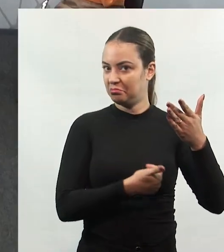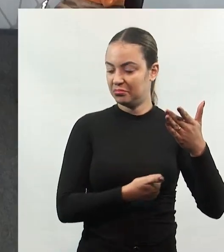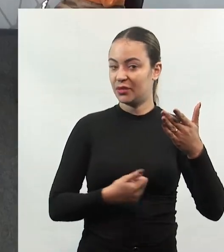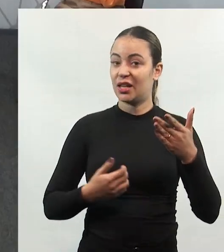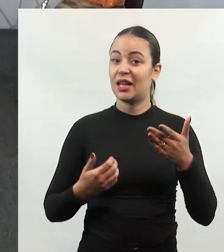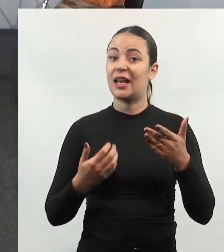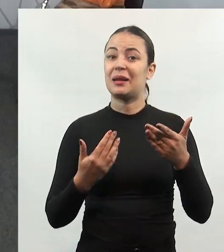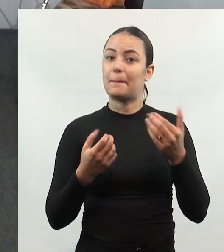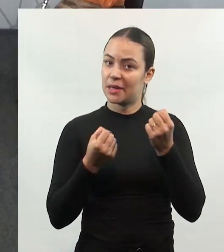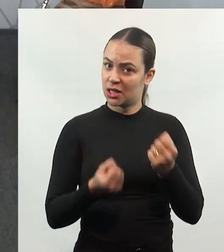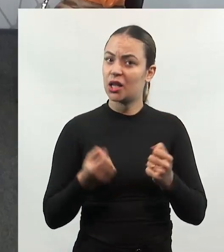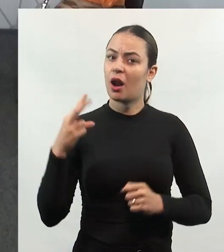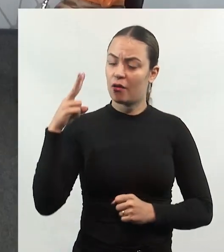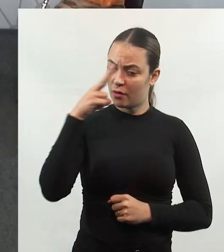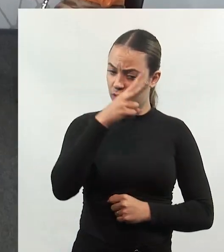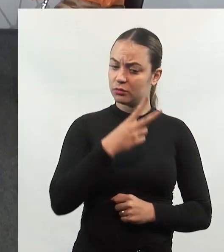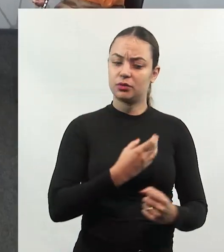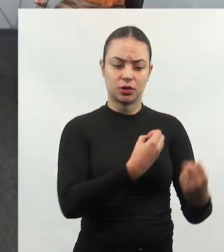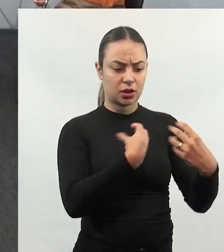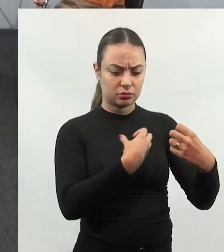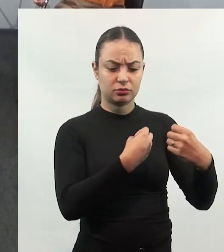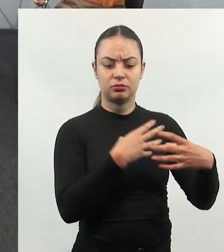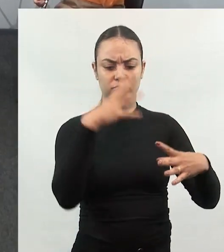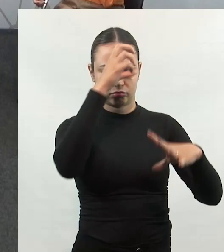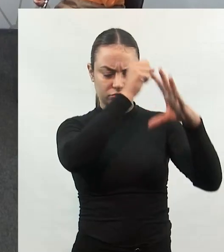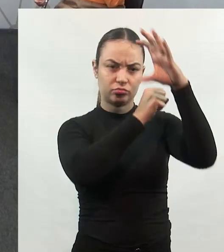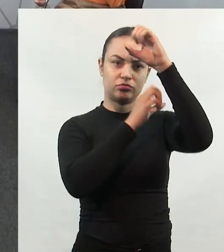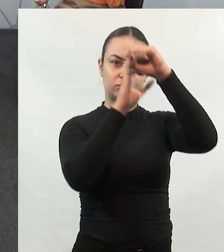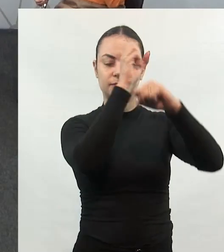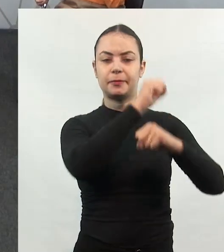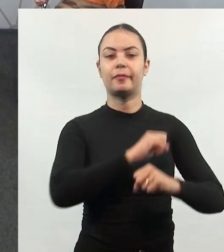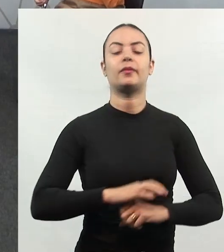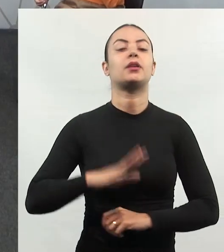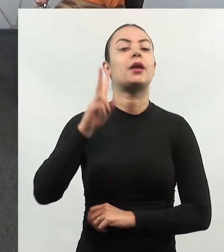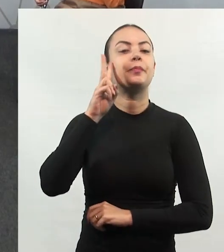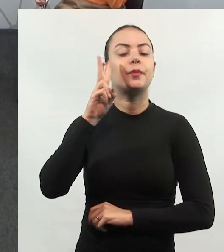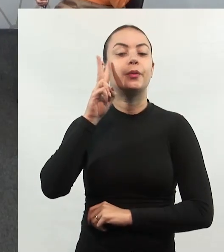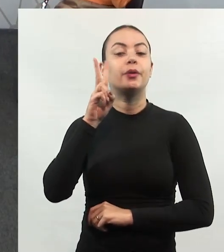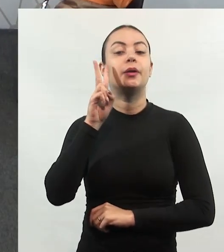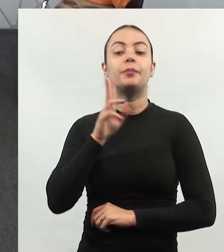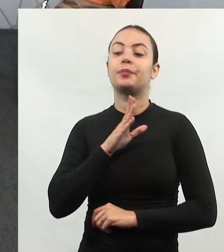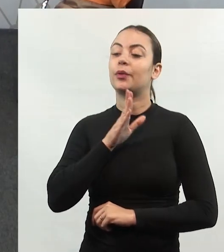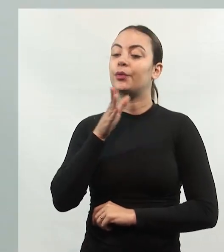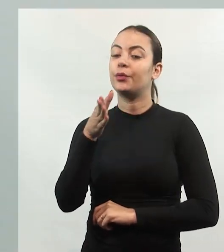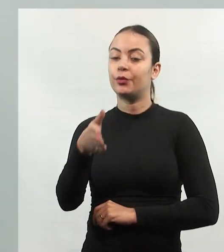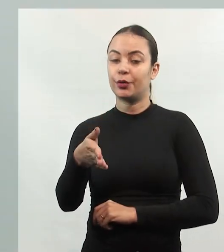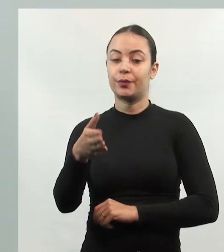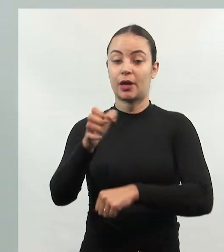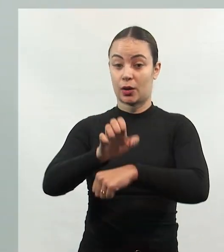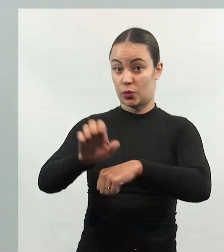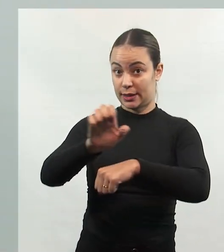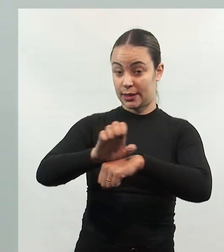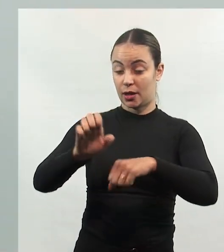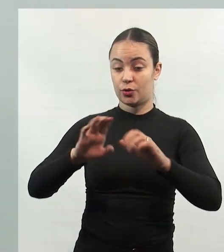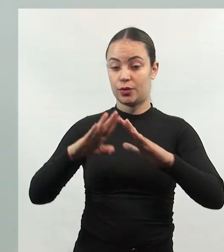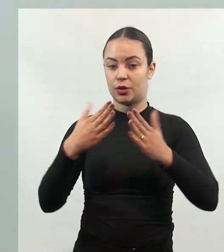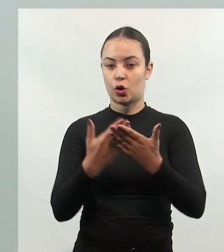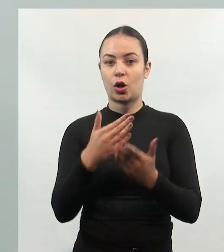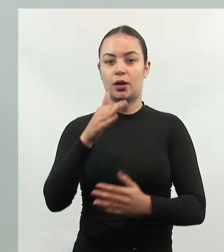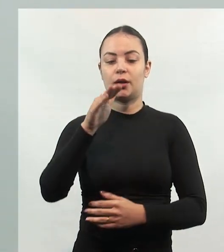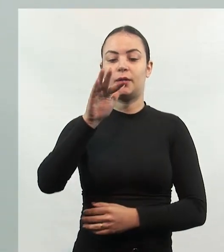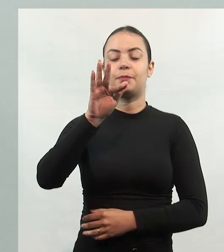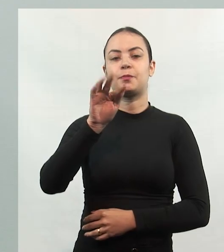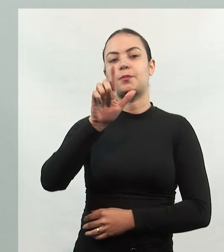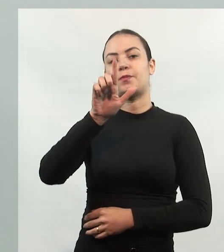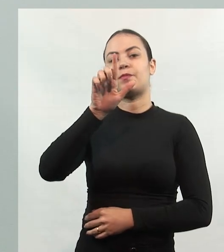me reconstruir novamente, porque aquilo para mim foi assim, eu acho que foi o primeiro embate